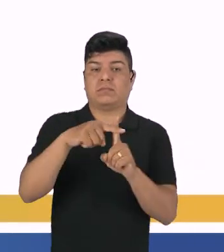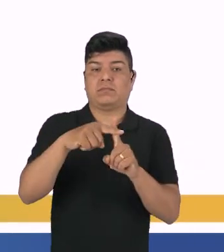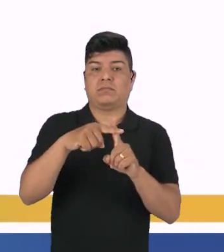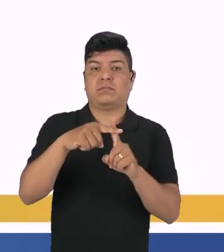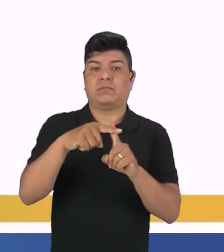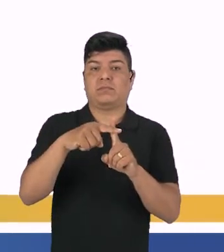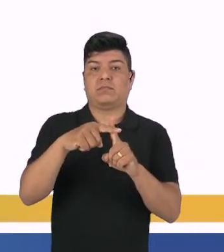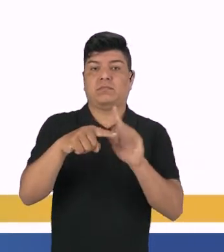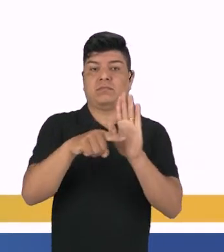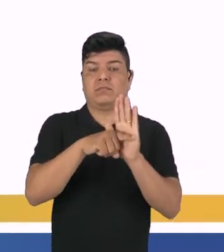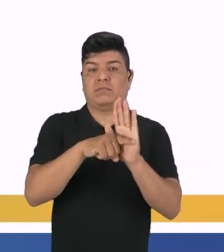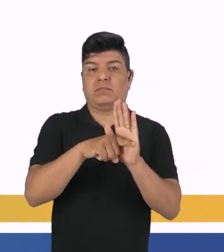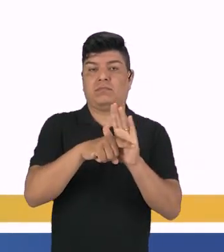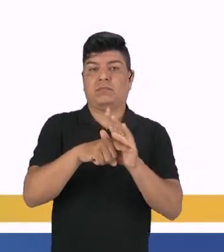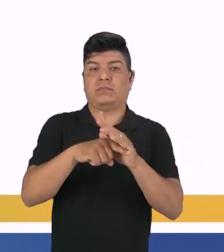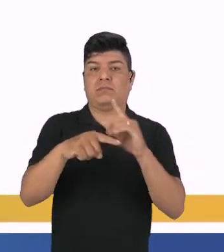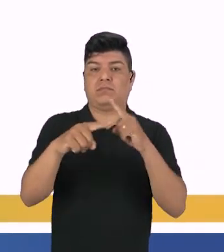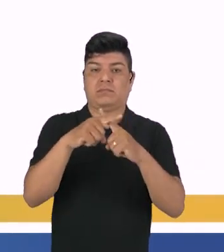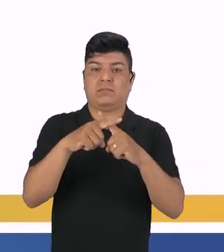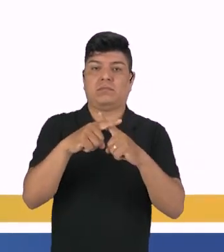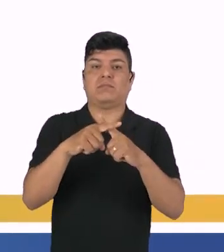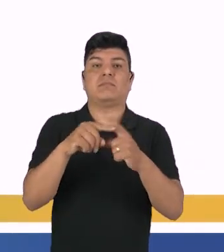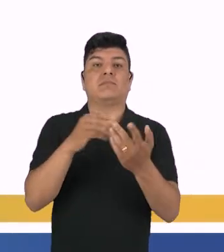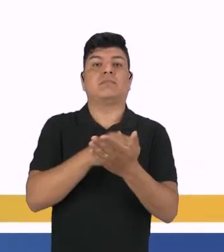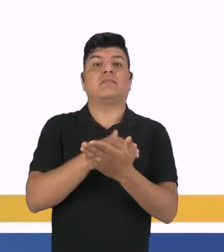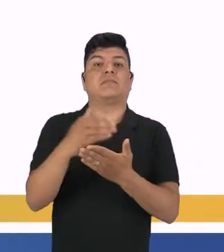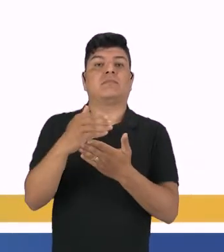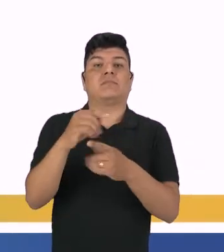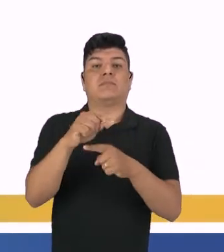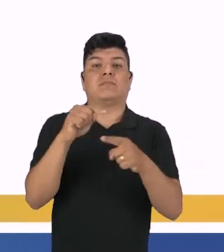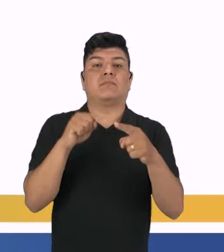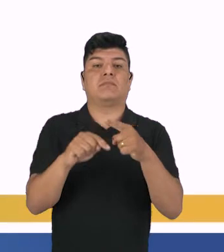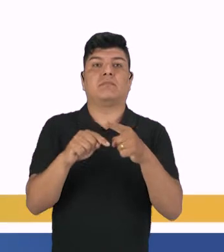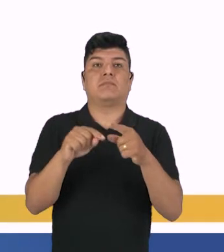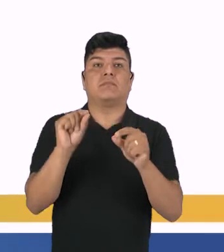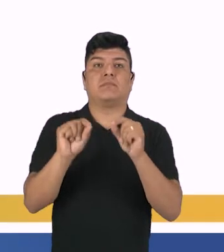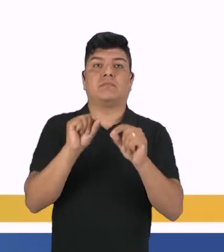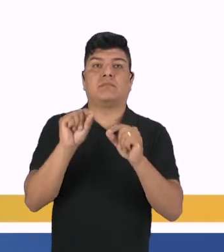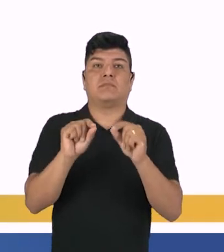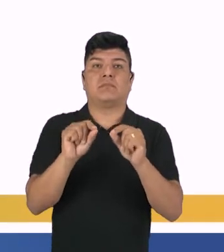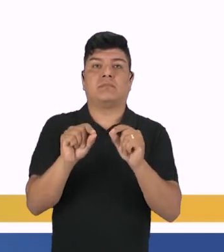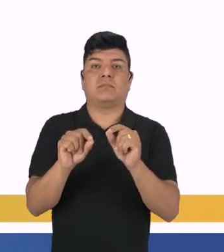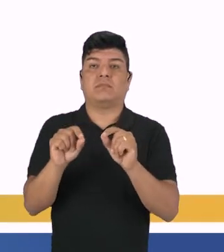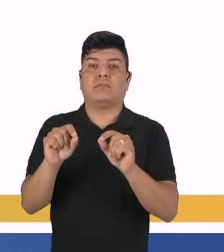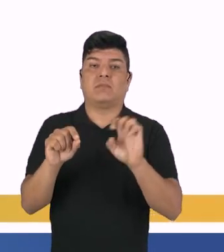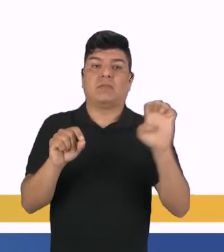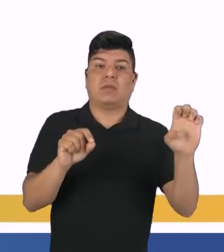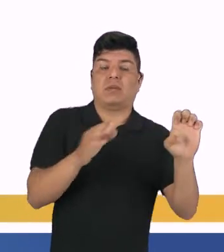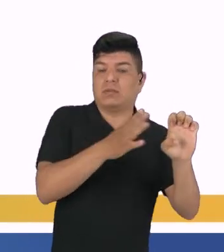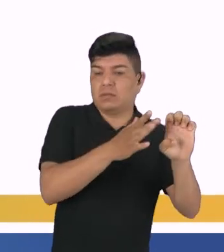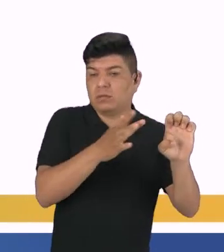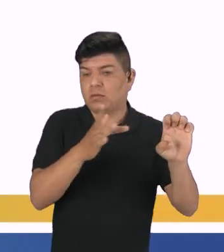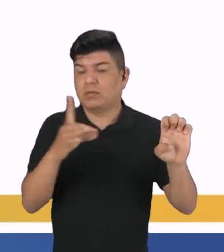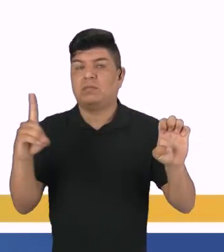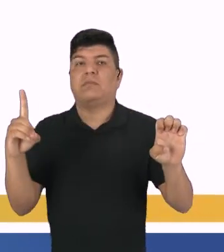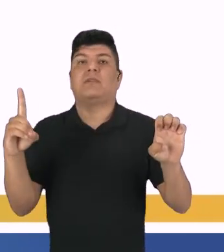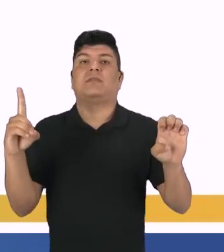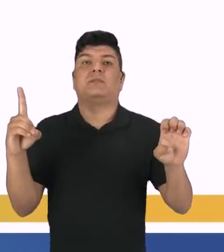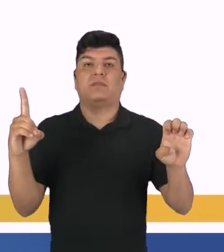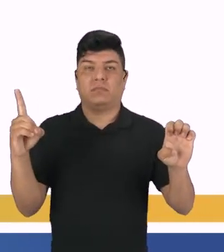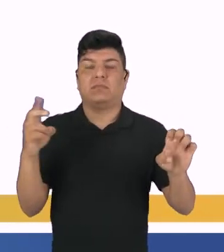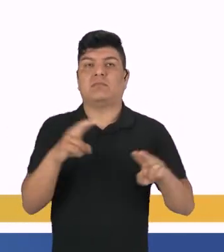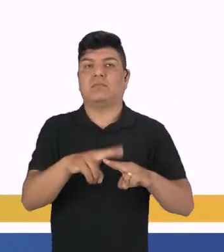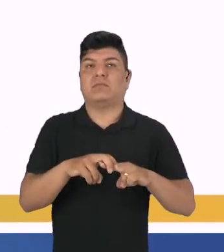da subtração e da multiplicação, a gente começa a divisão da esquerda para a direita.